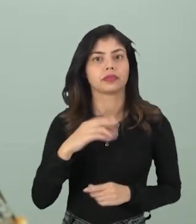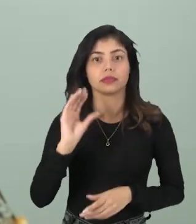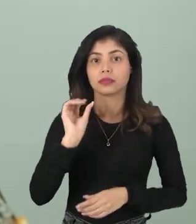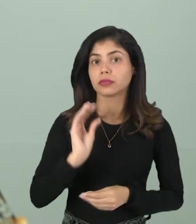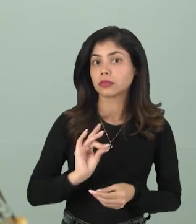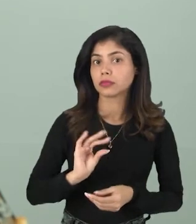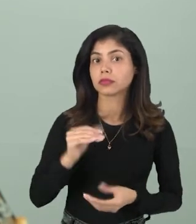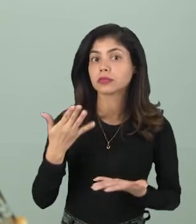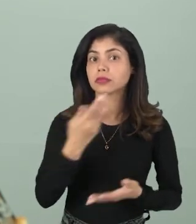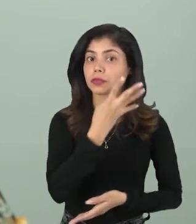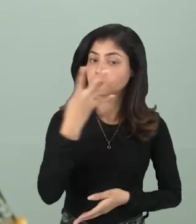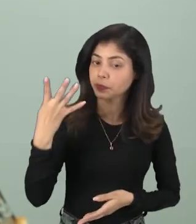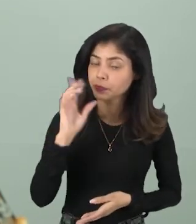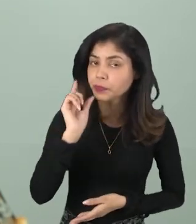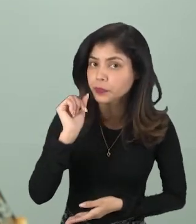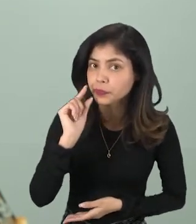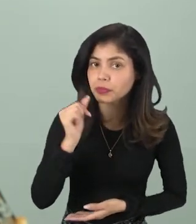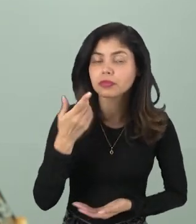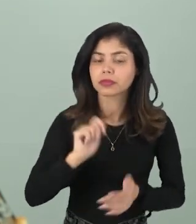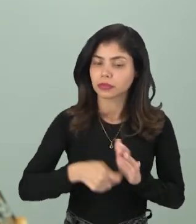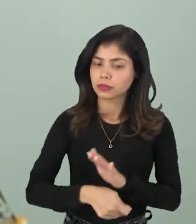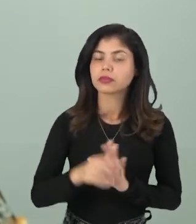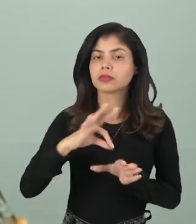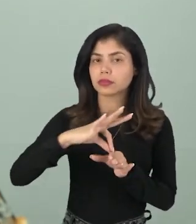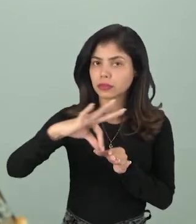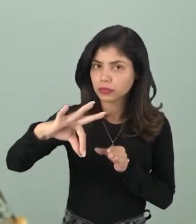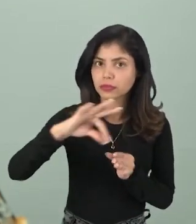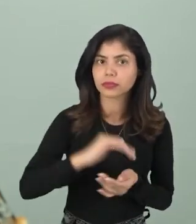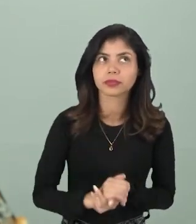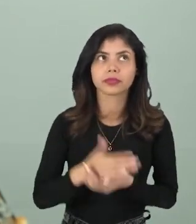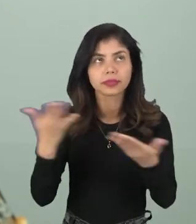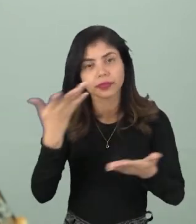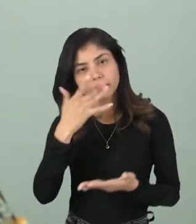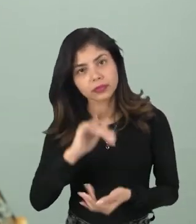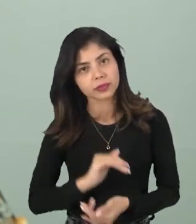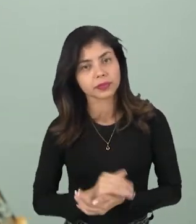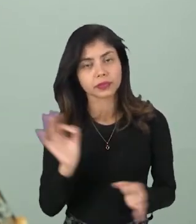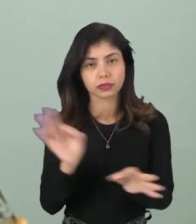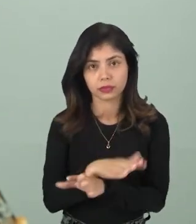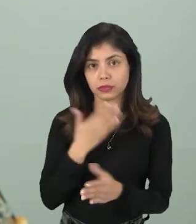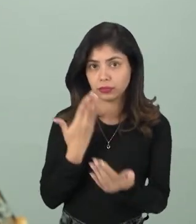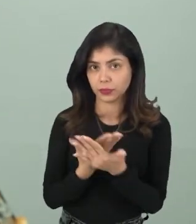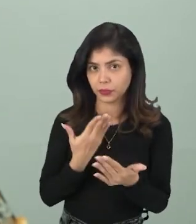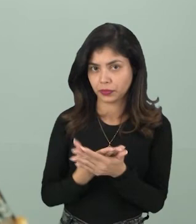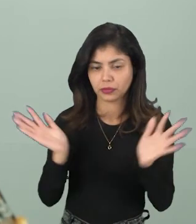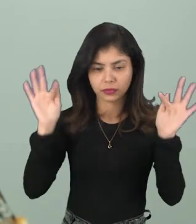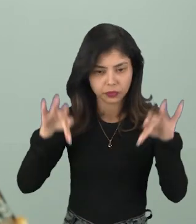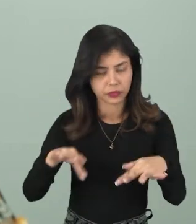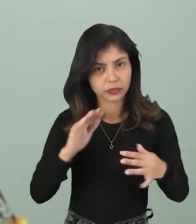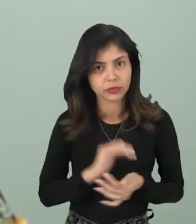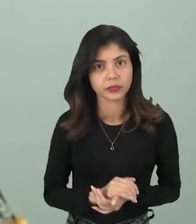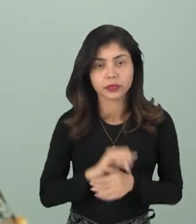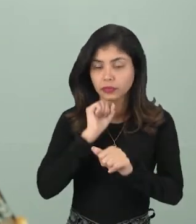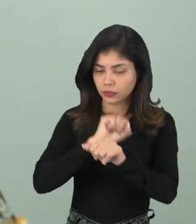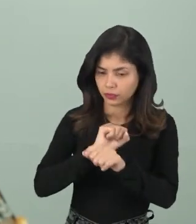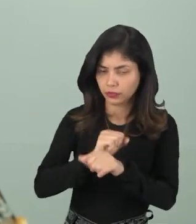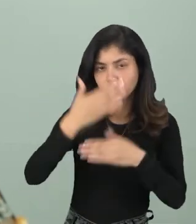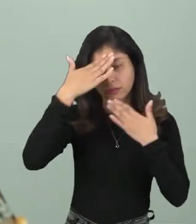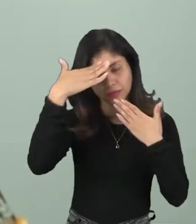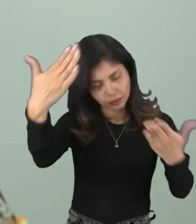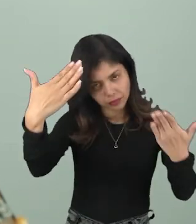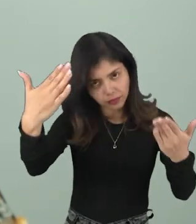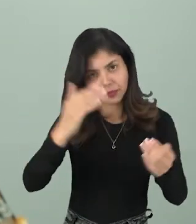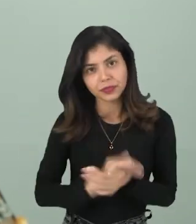precisamos colocar quatro lápis dentro do estojo e é isso crianças a nossa aula está encerrando aqui eu te agradeço